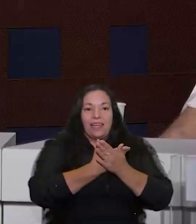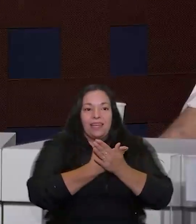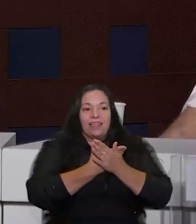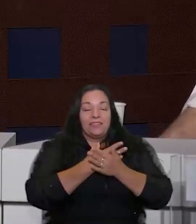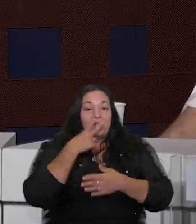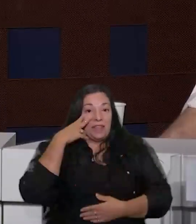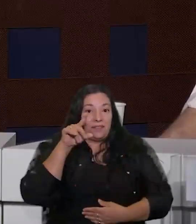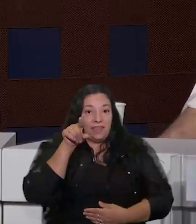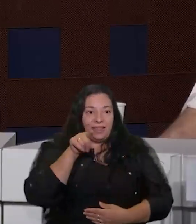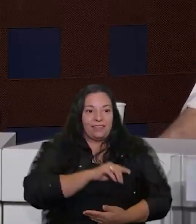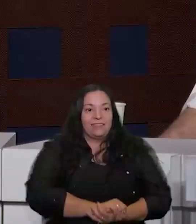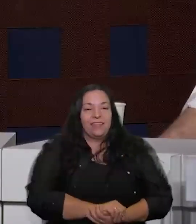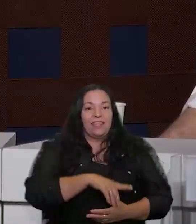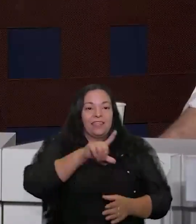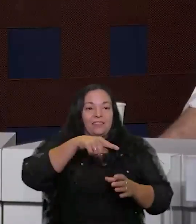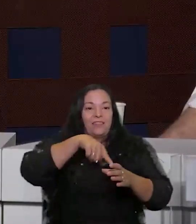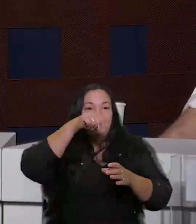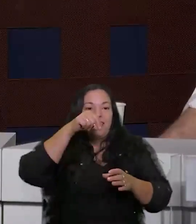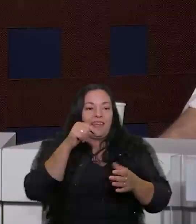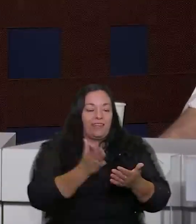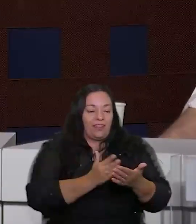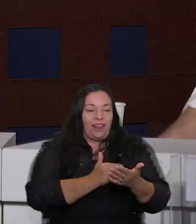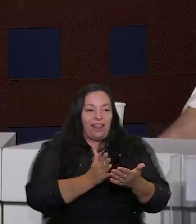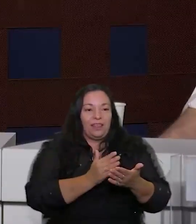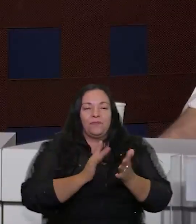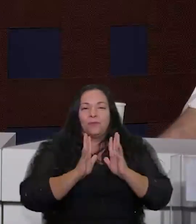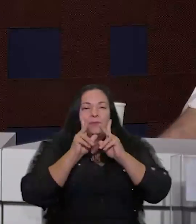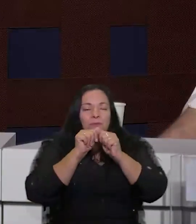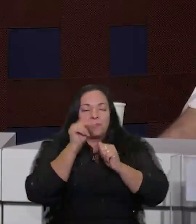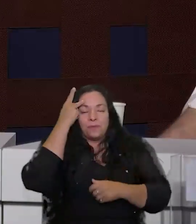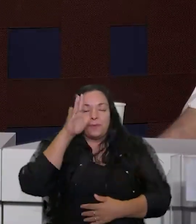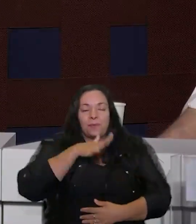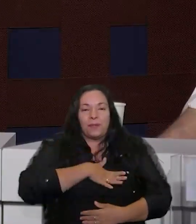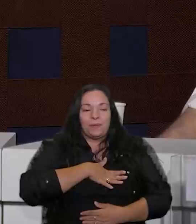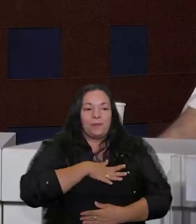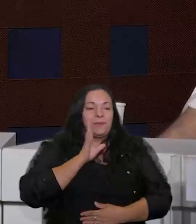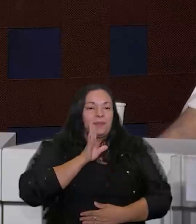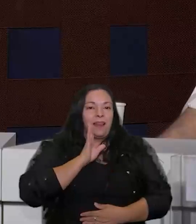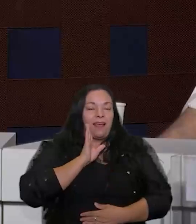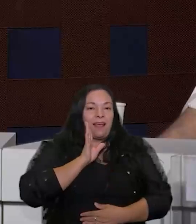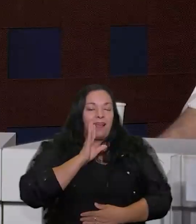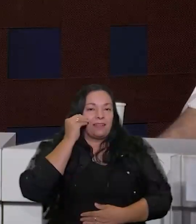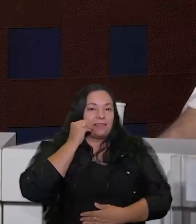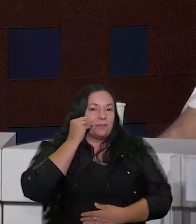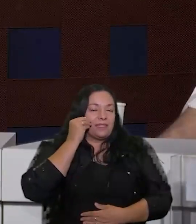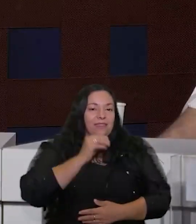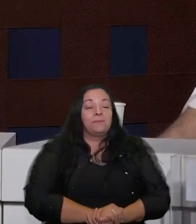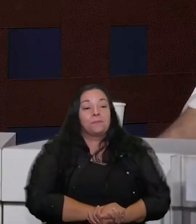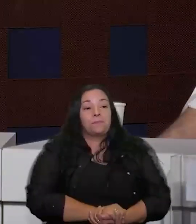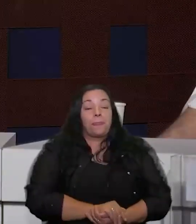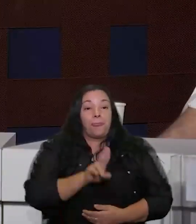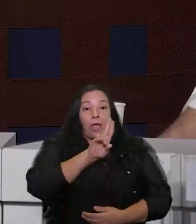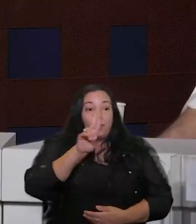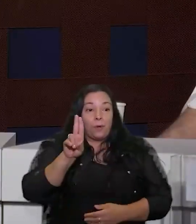daqui, que eles fizeram um sorteio do livro, estava lá, então foi tudo para mim muito bacana naquela experiência. O nome